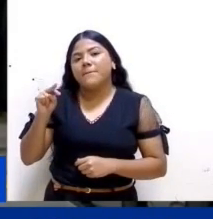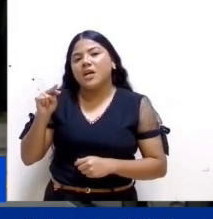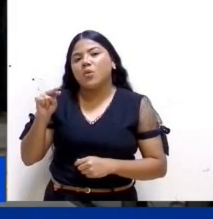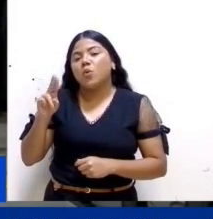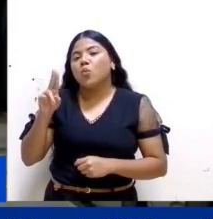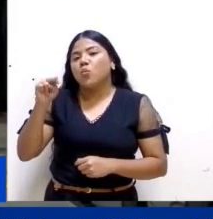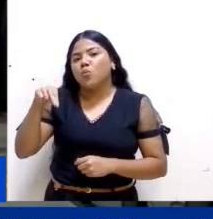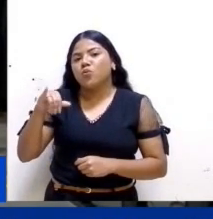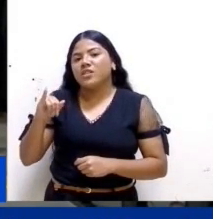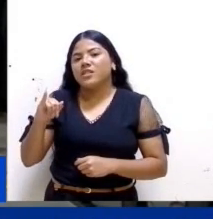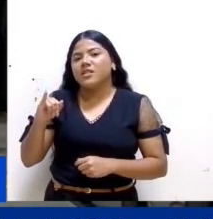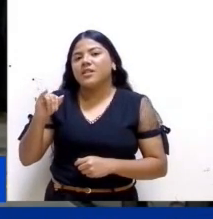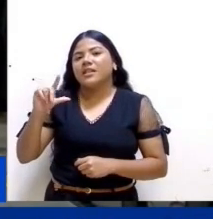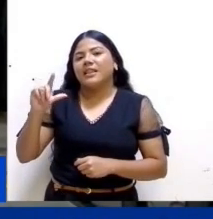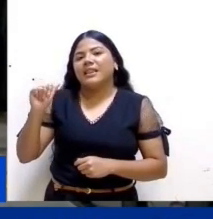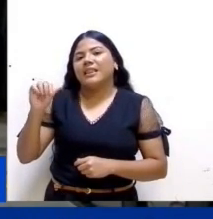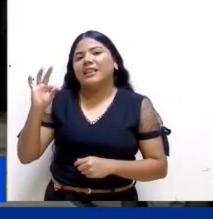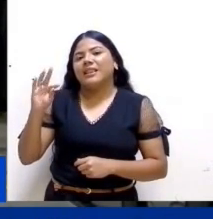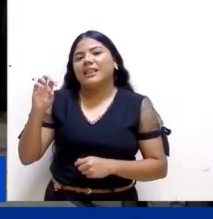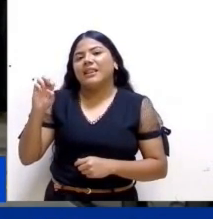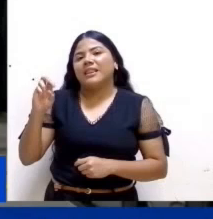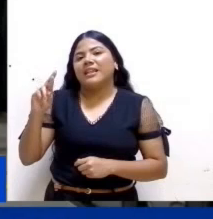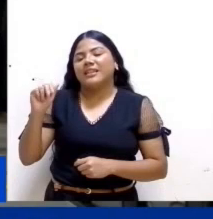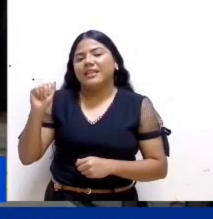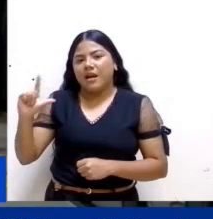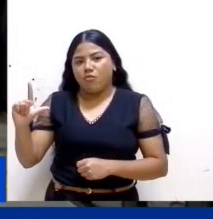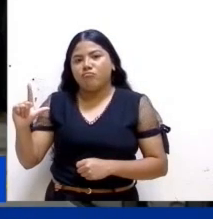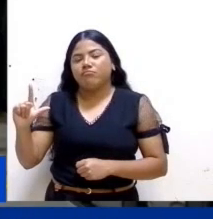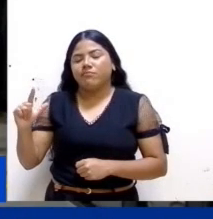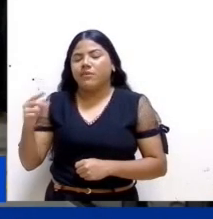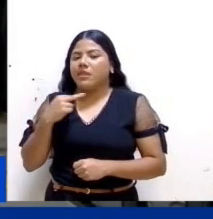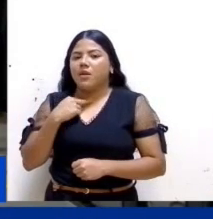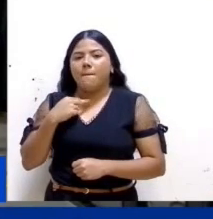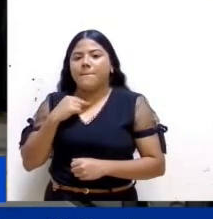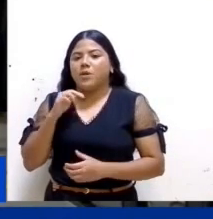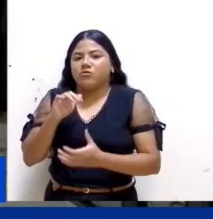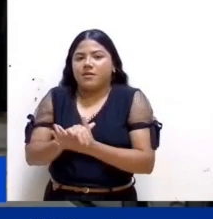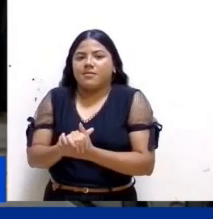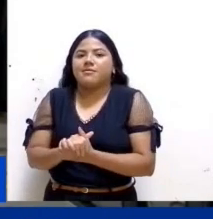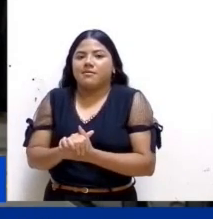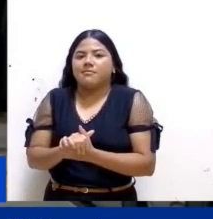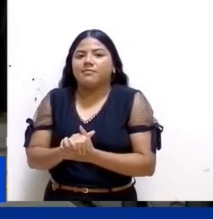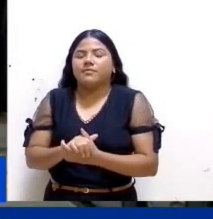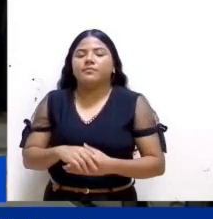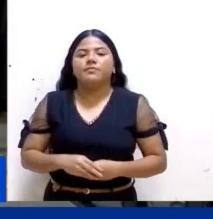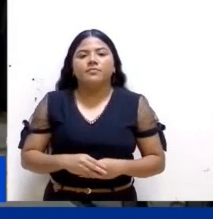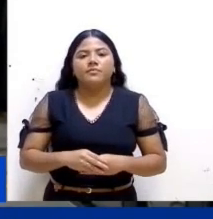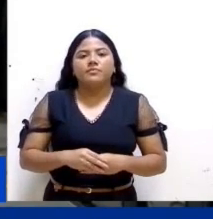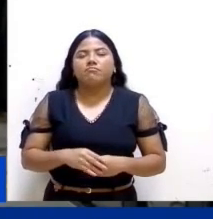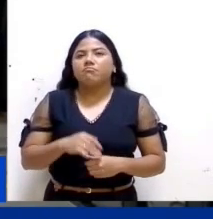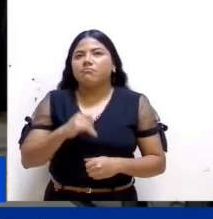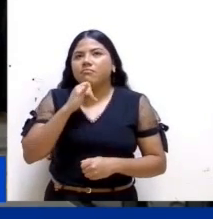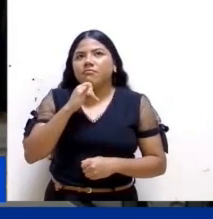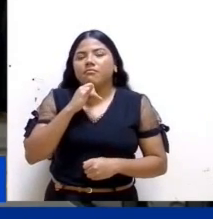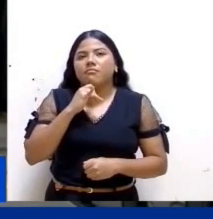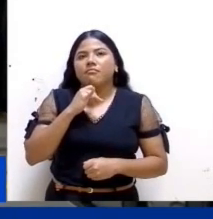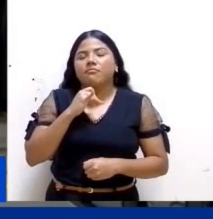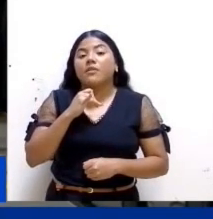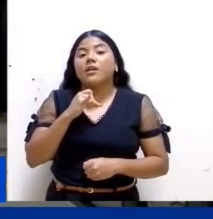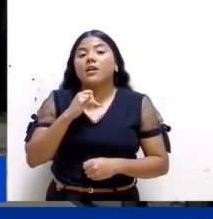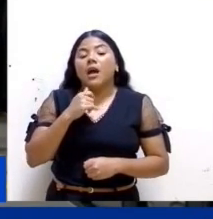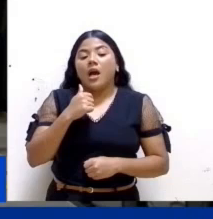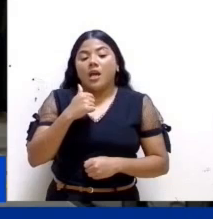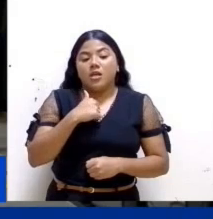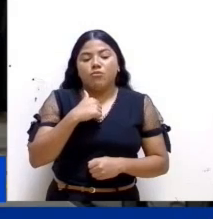unilaterais. Também não posso casar com irmão unilateral. O adotado com filho do